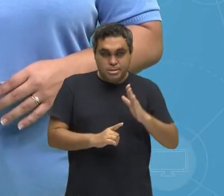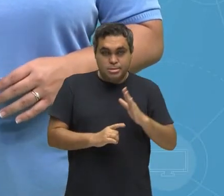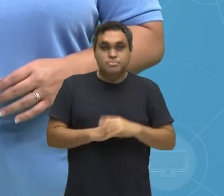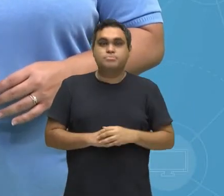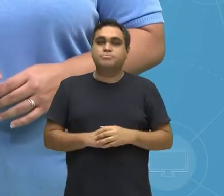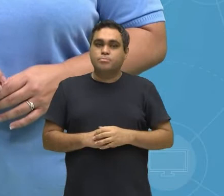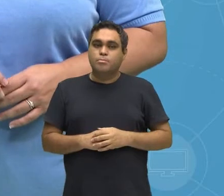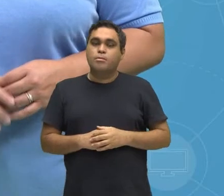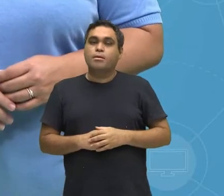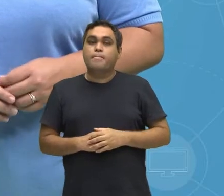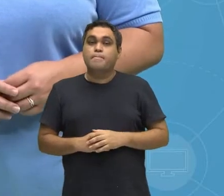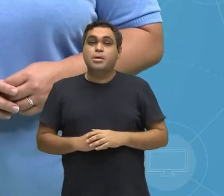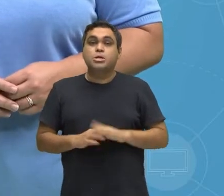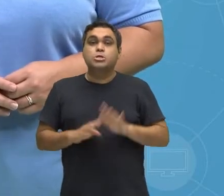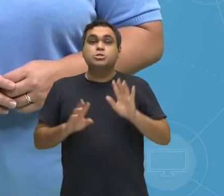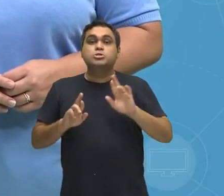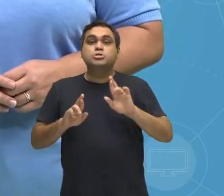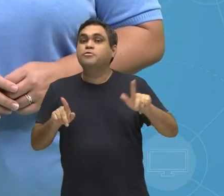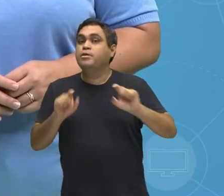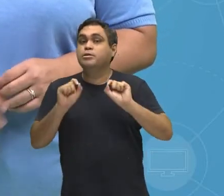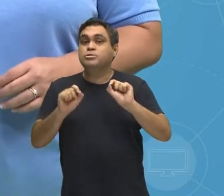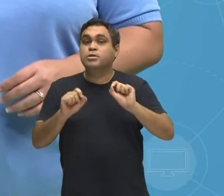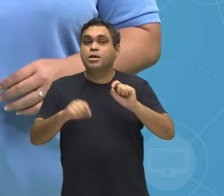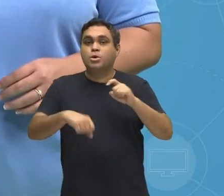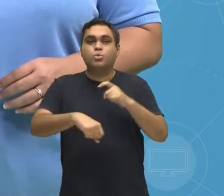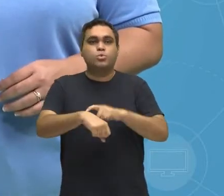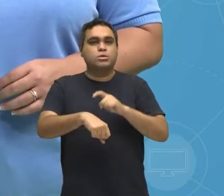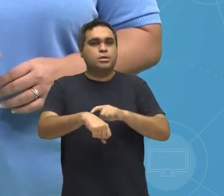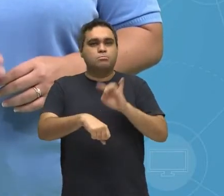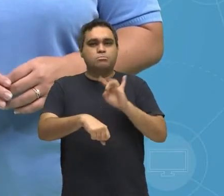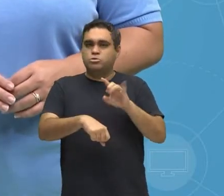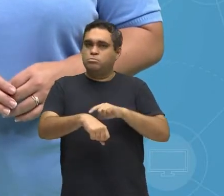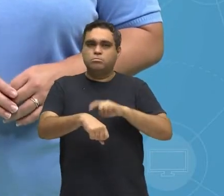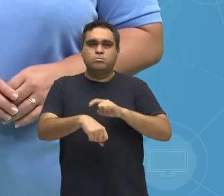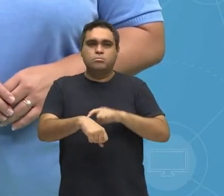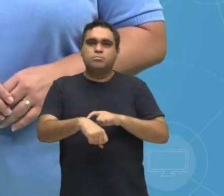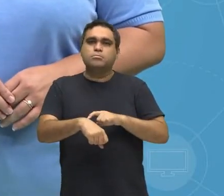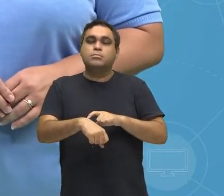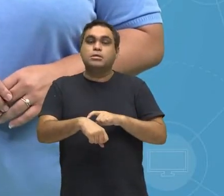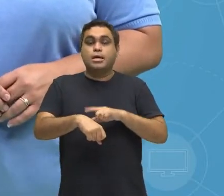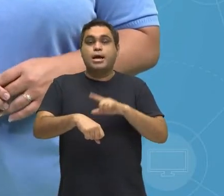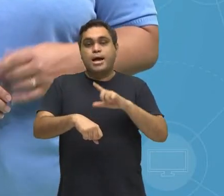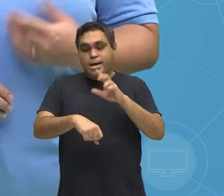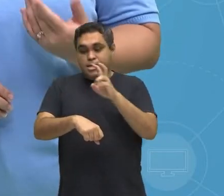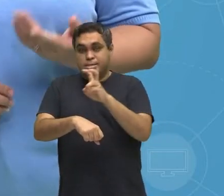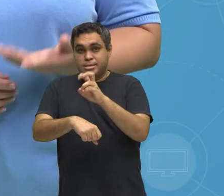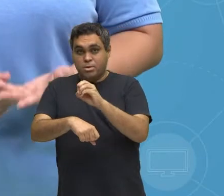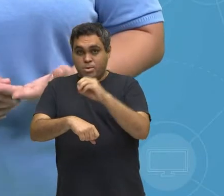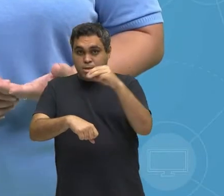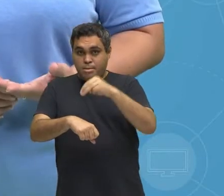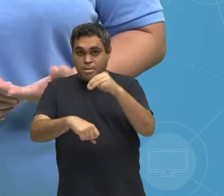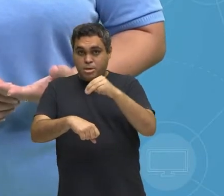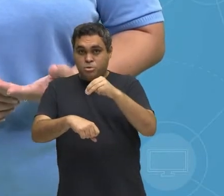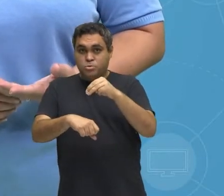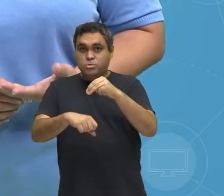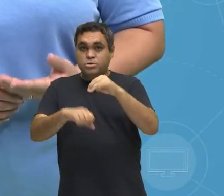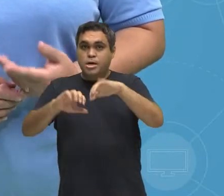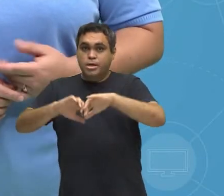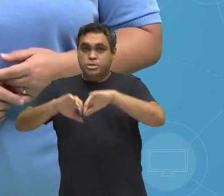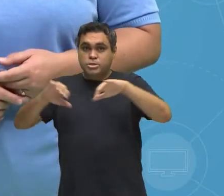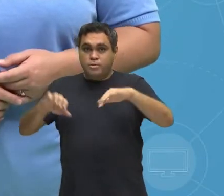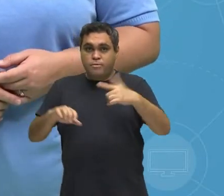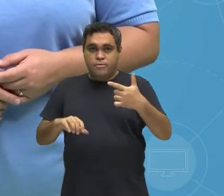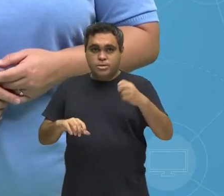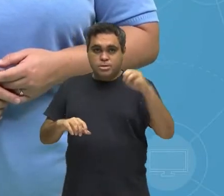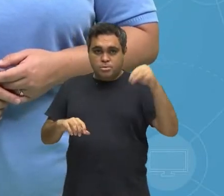bom? Exceto o tempo de jogo, que é de 50 minutos divididos em 2 tempos de até 25 minutos cada,